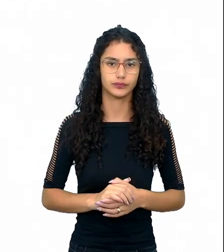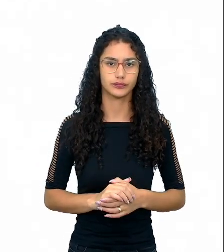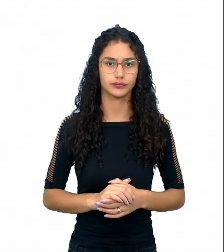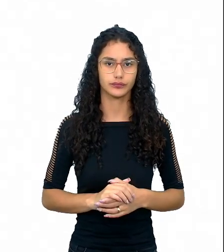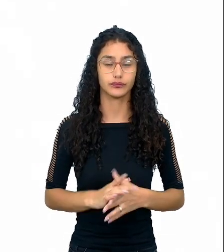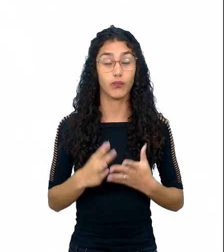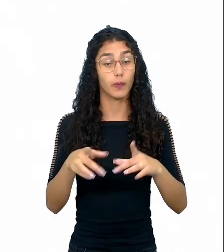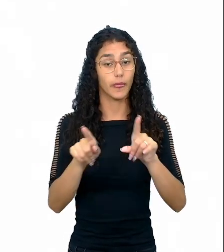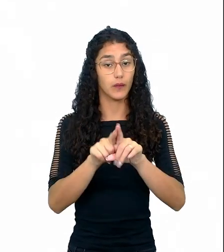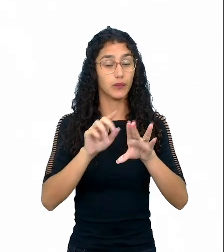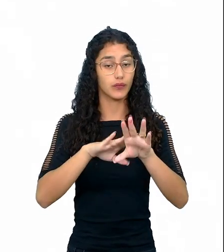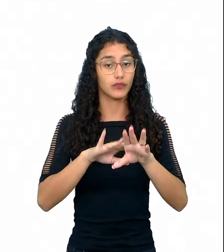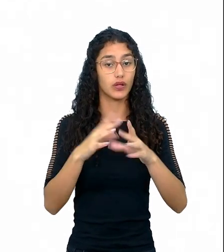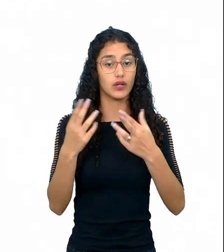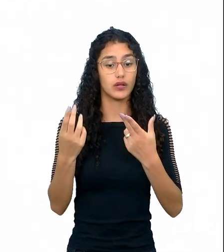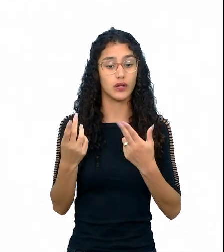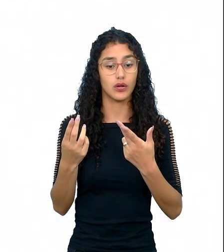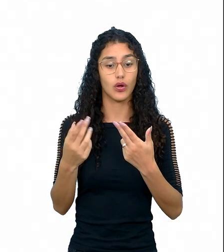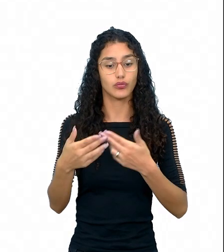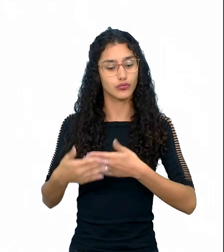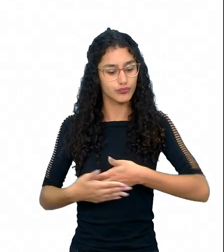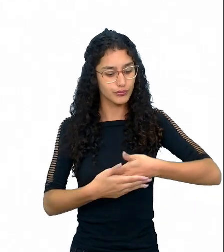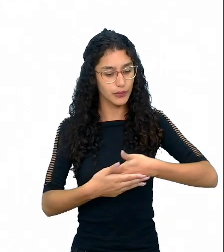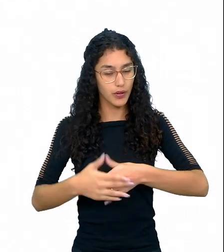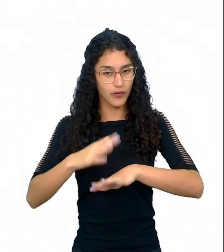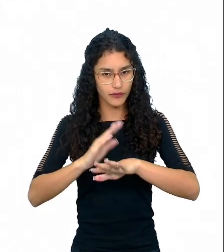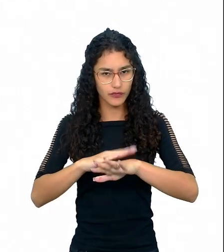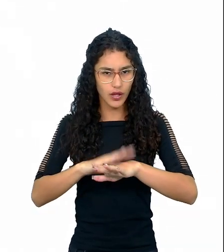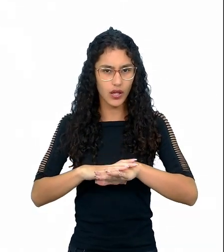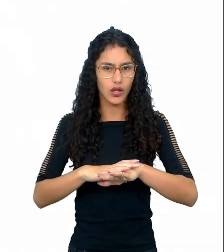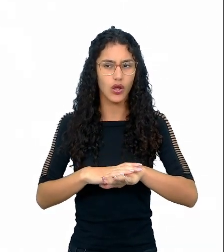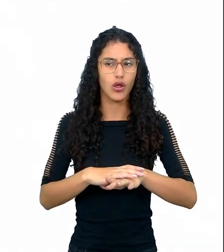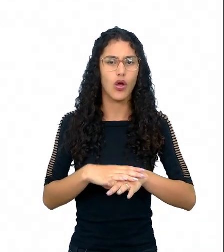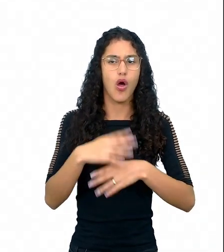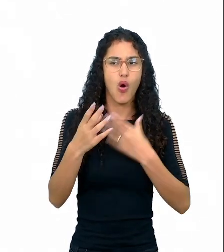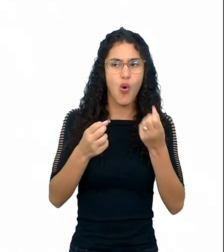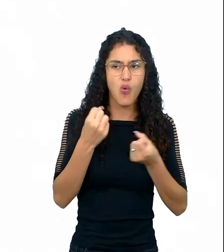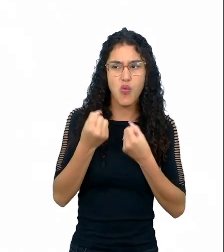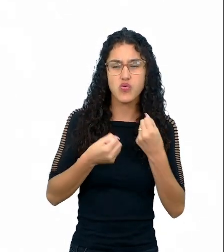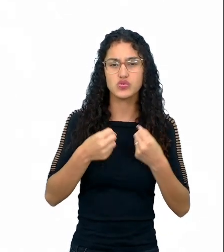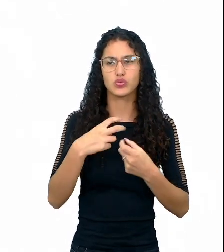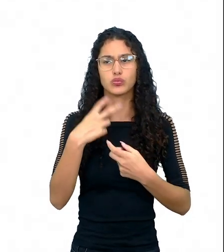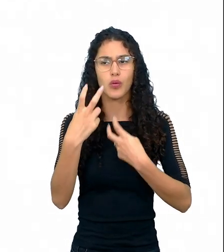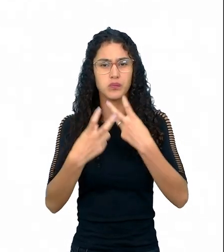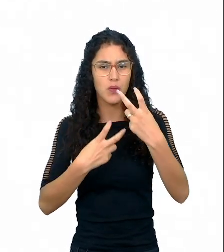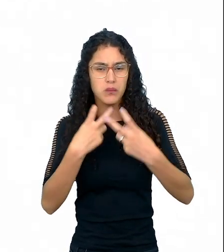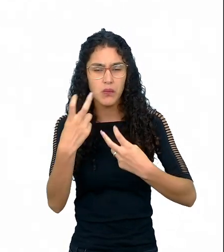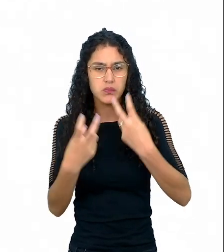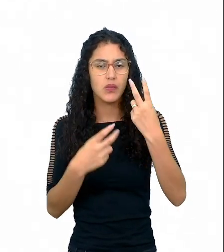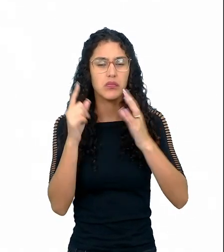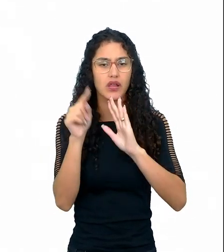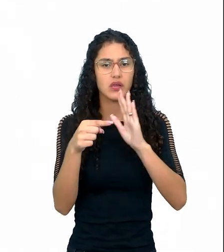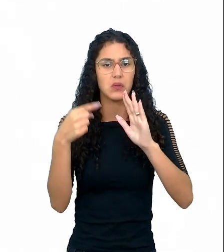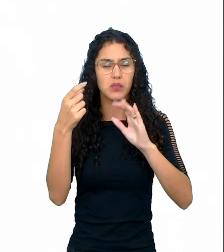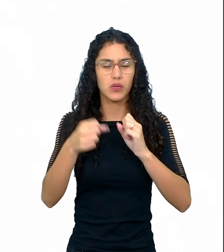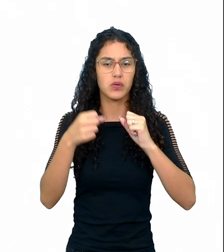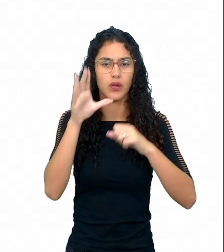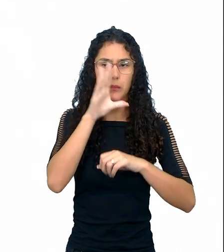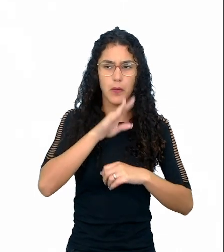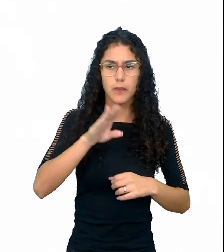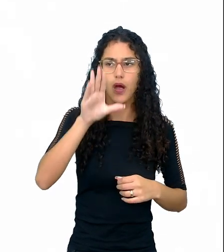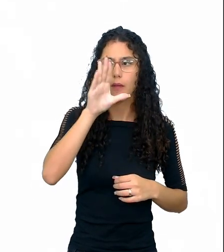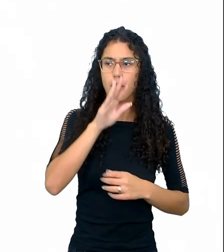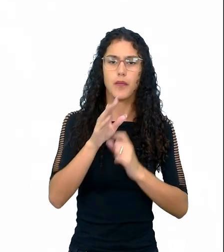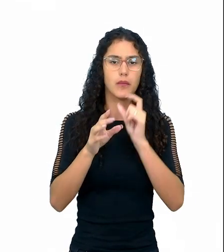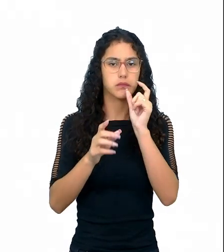provavelmente também fez igual os bebês fazem, né, com alguns sons guturais para depois poder pronunciar